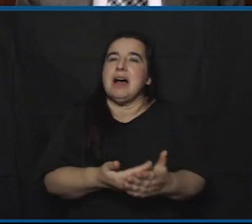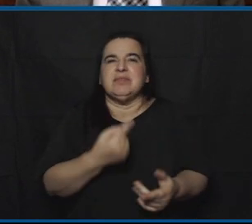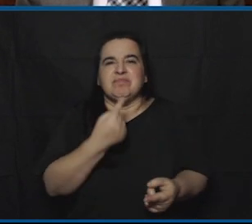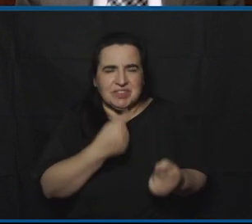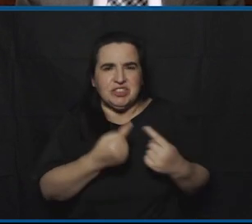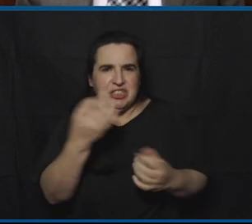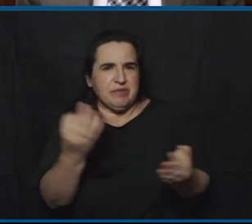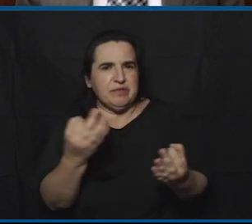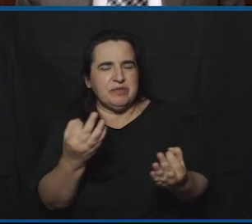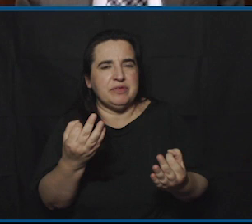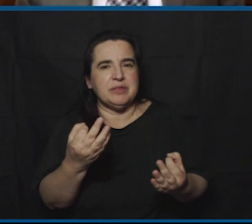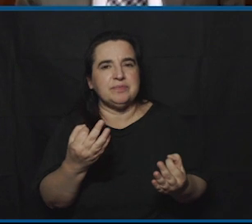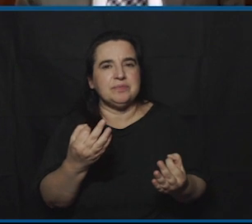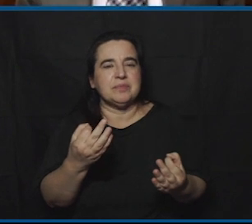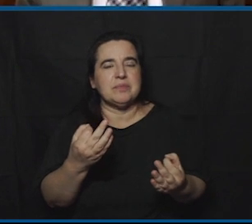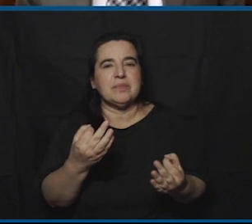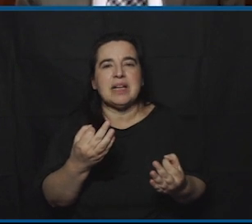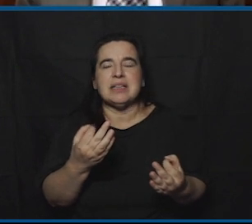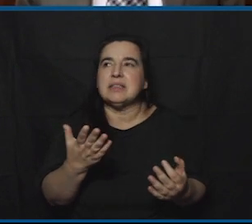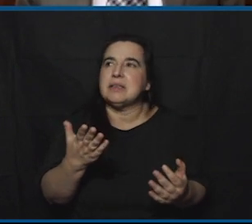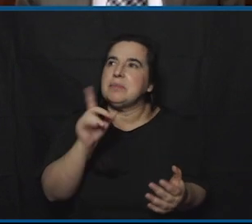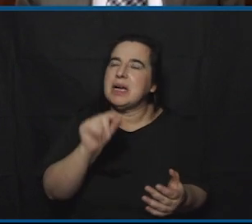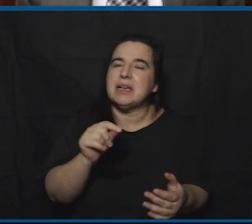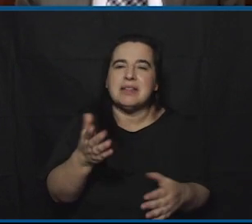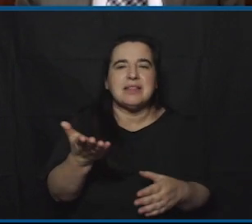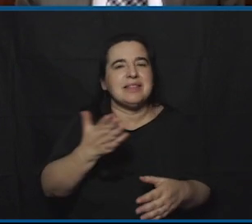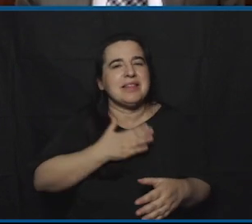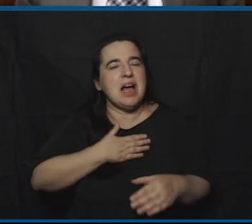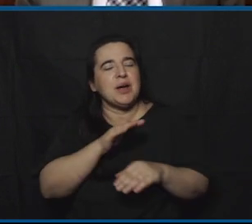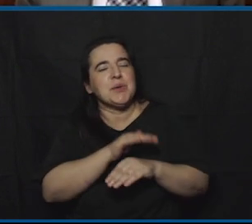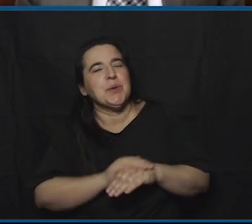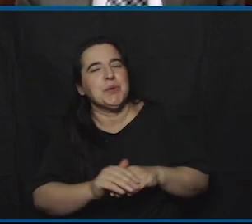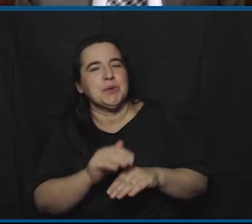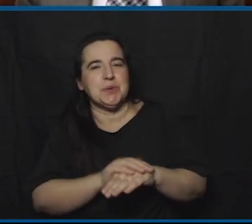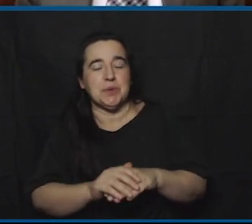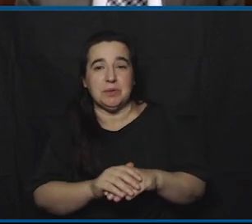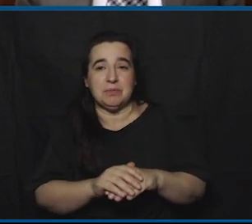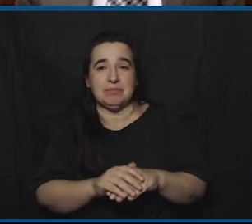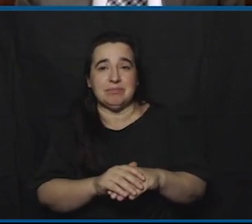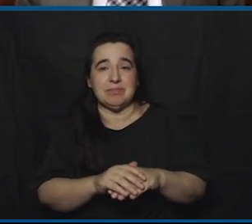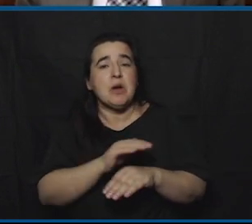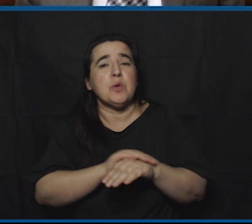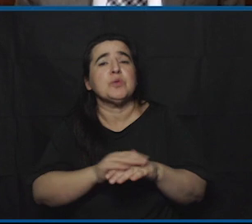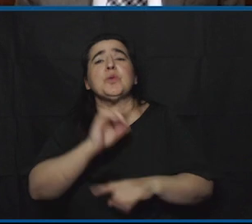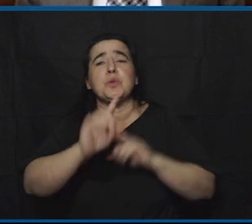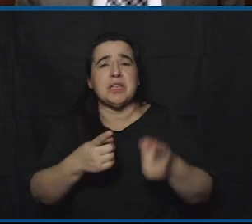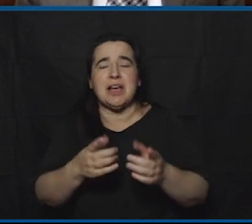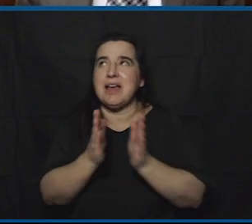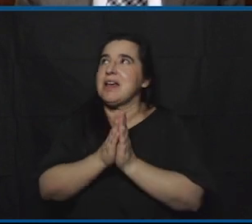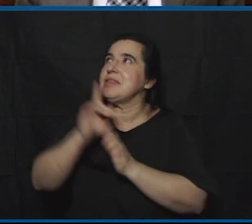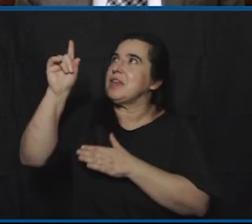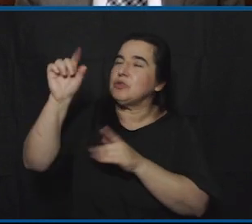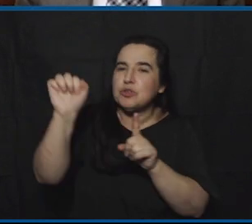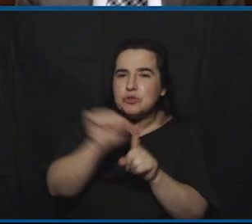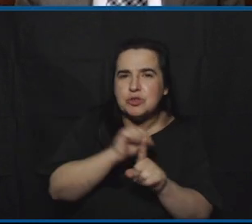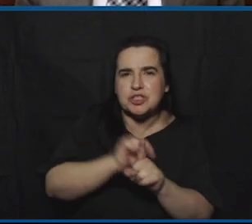e isto quer dizer Davi, pelo menos ele sugere isso, é que também é um consolo. Há um consolo em saber que Deus está a dirigir e a